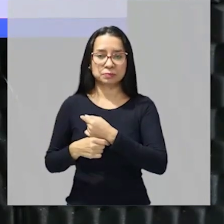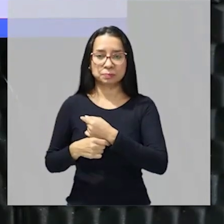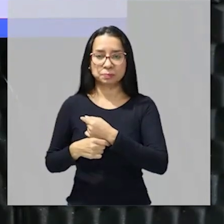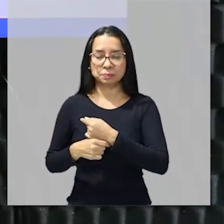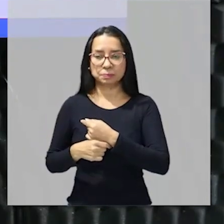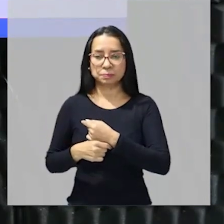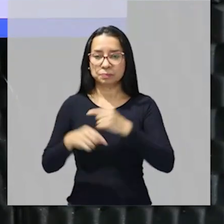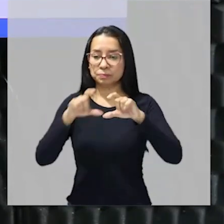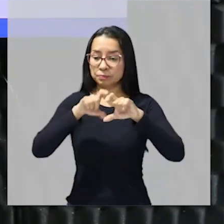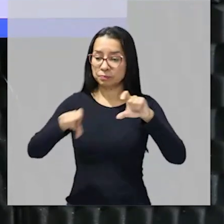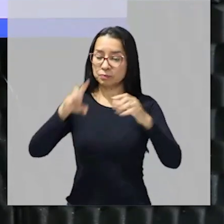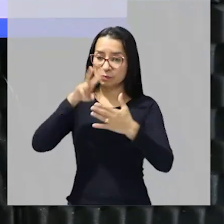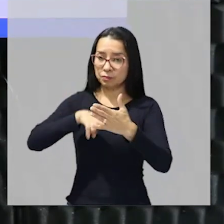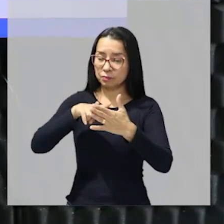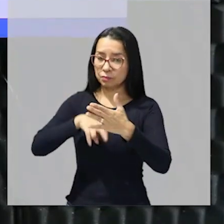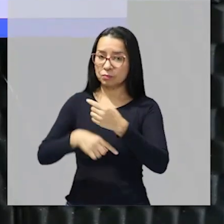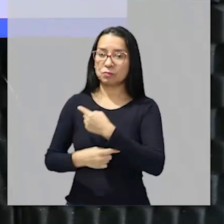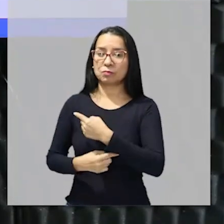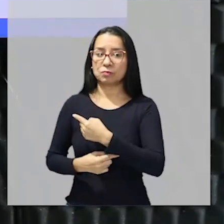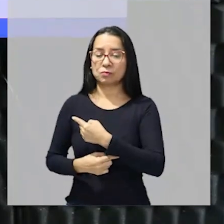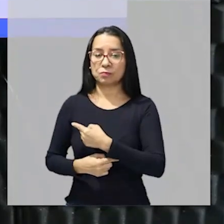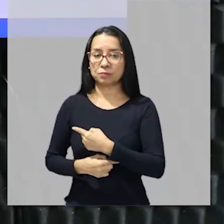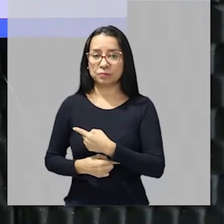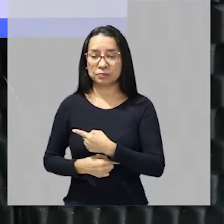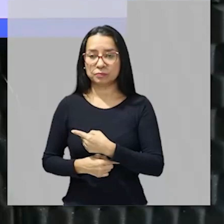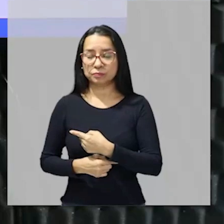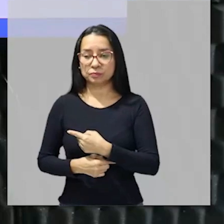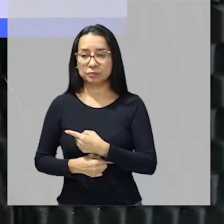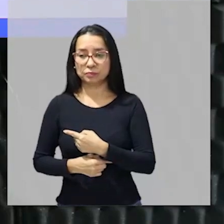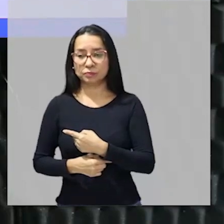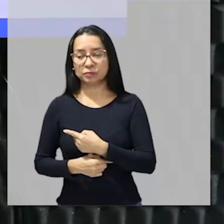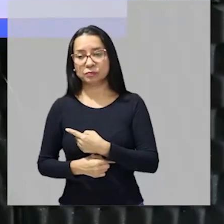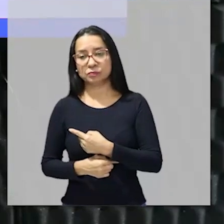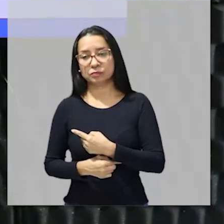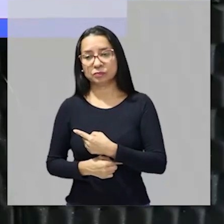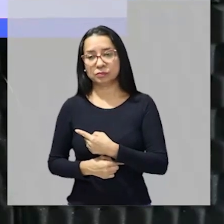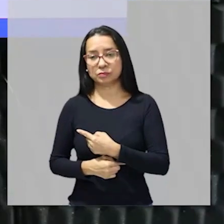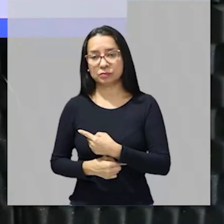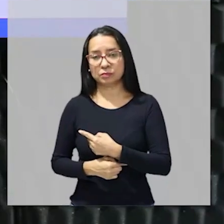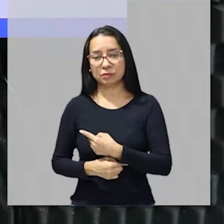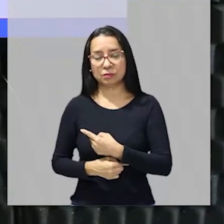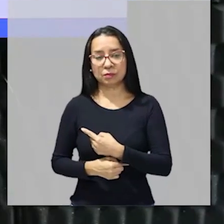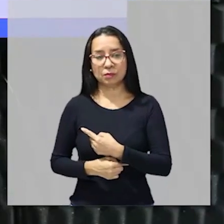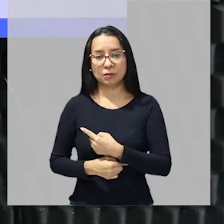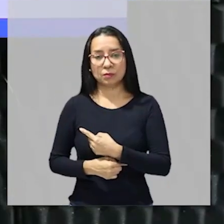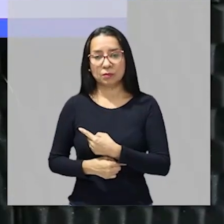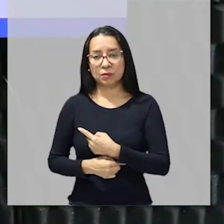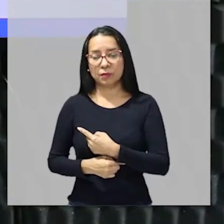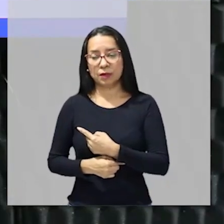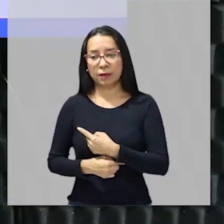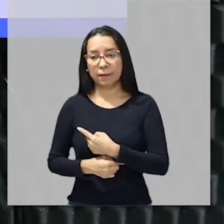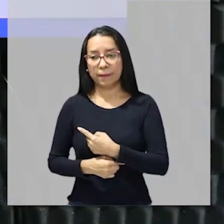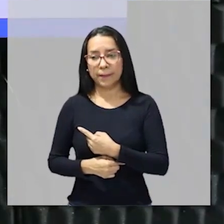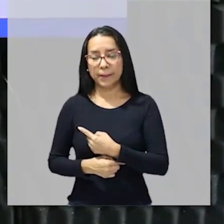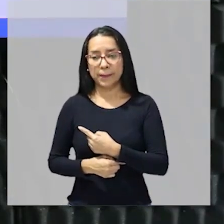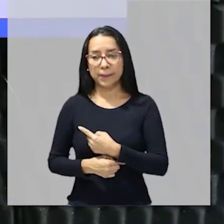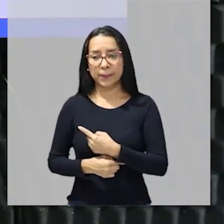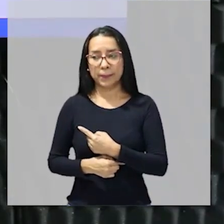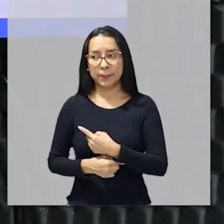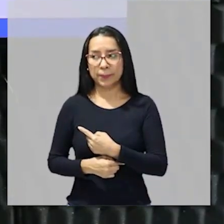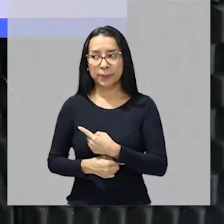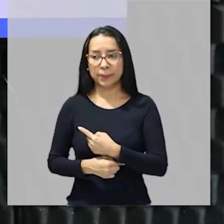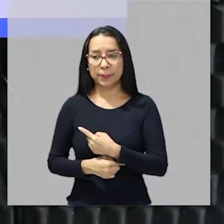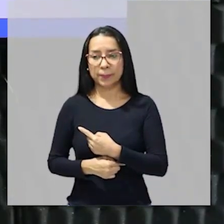esgueirando-se pela fresta aberta pela imediata hostilidade norte-americana em relação ao processo